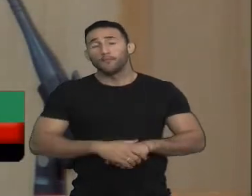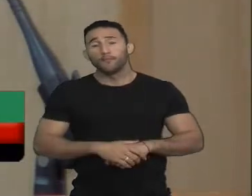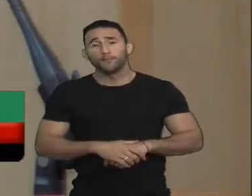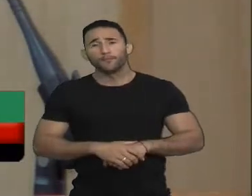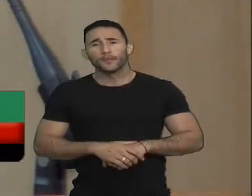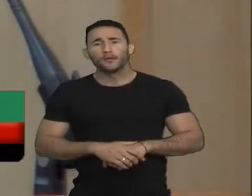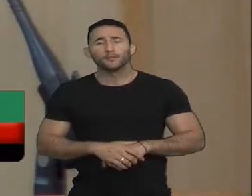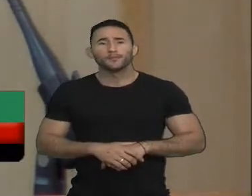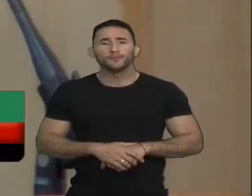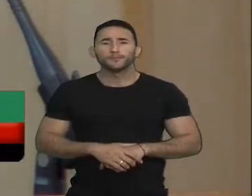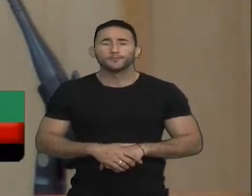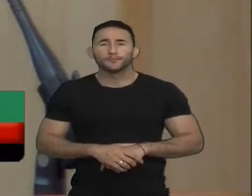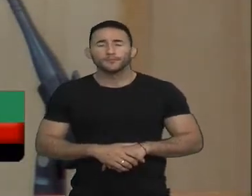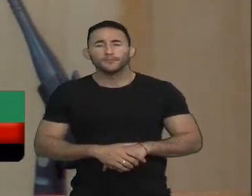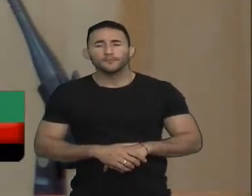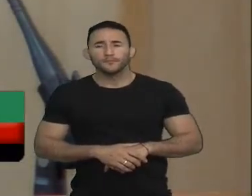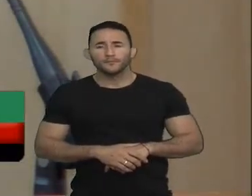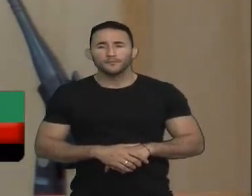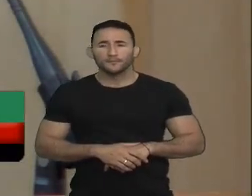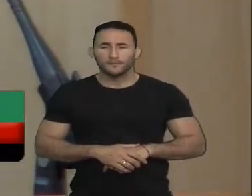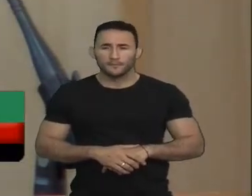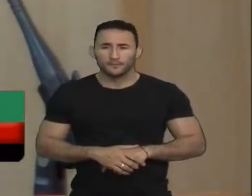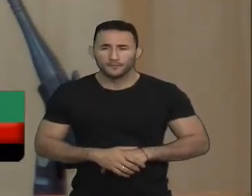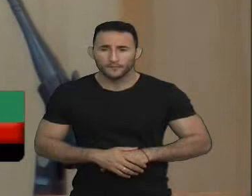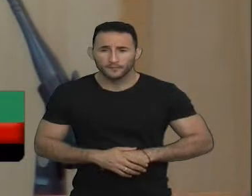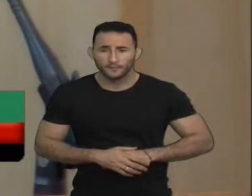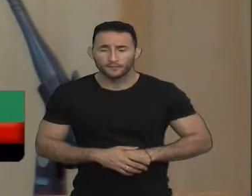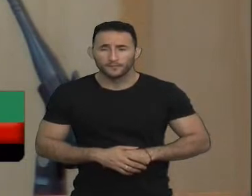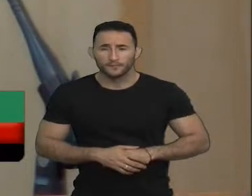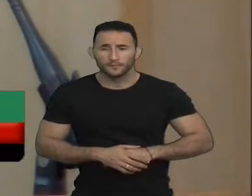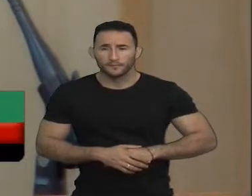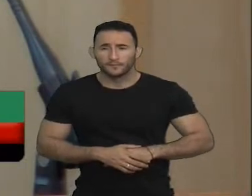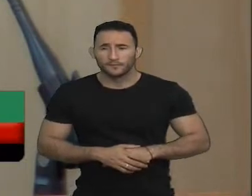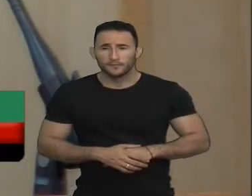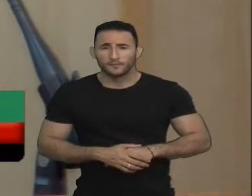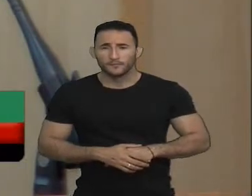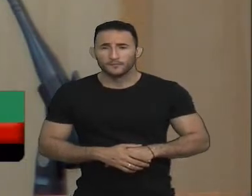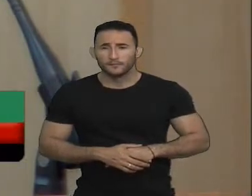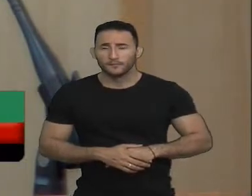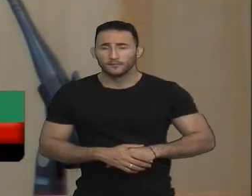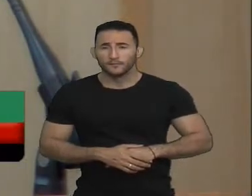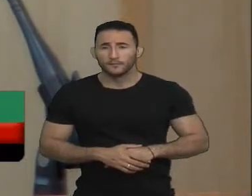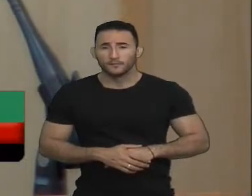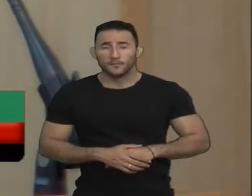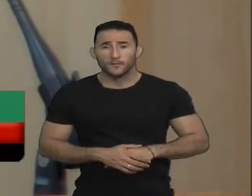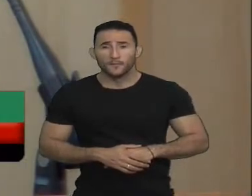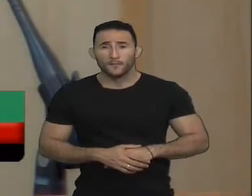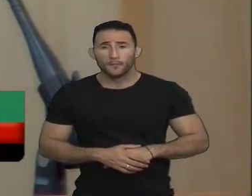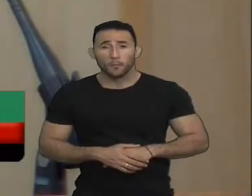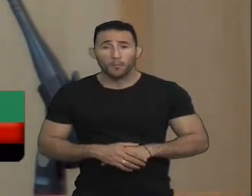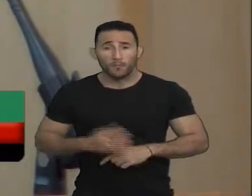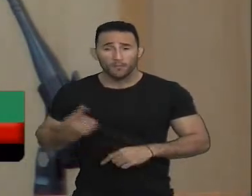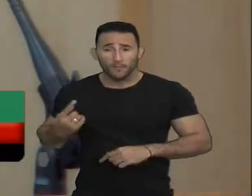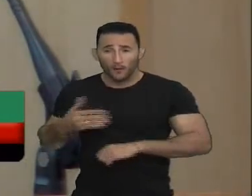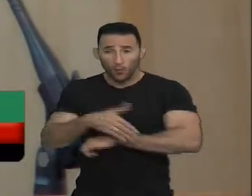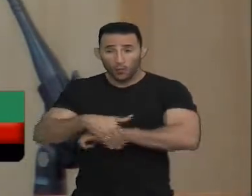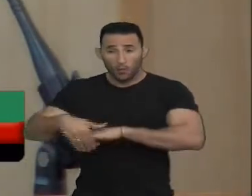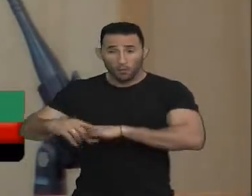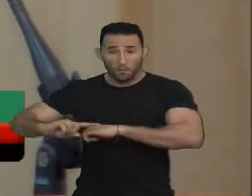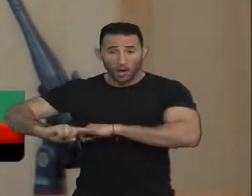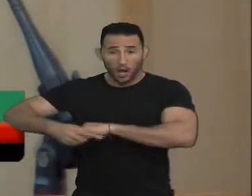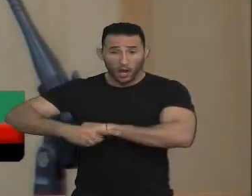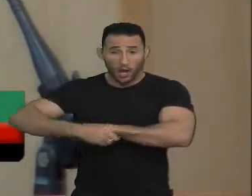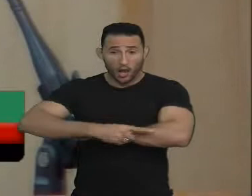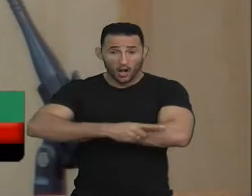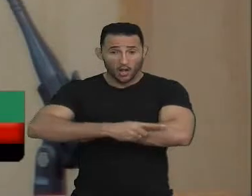não há necessidade, não há residência na saída da viela. Por exemplo, o corredor é a viela, não